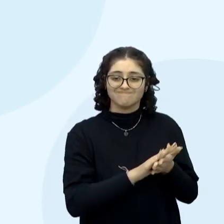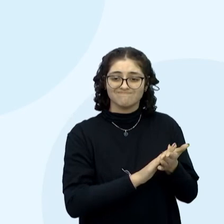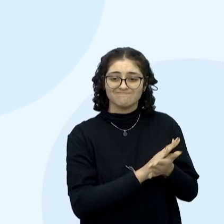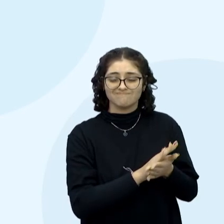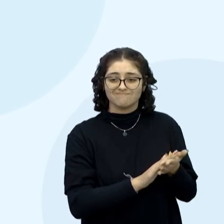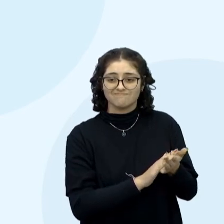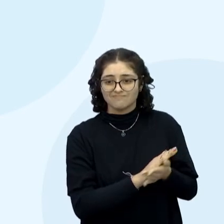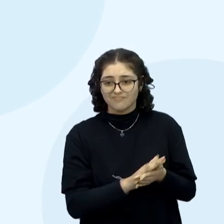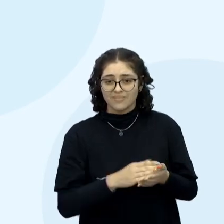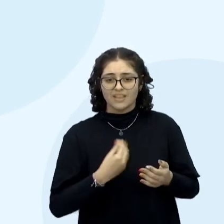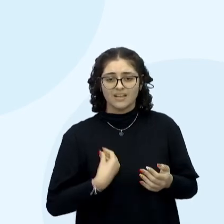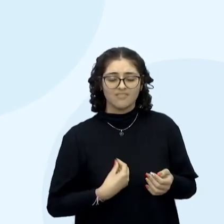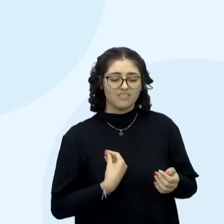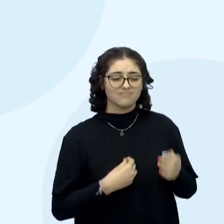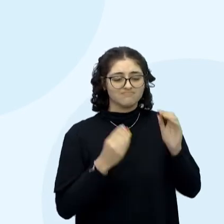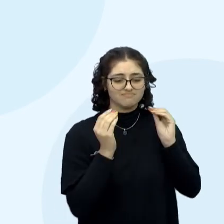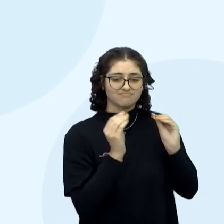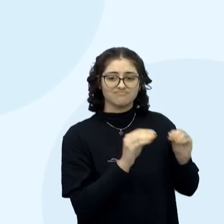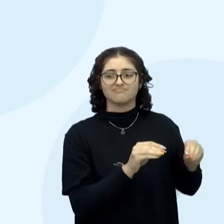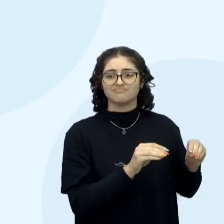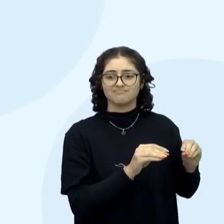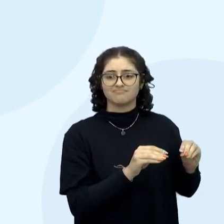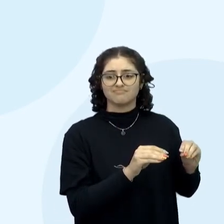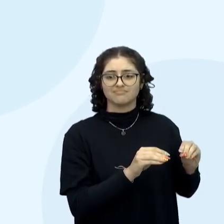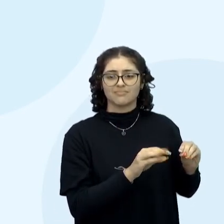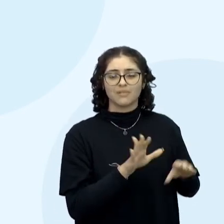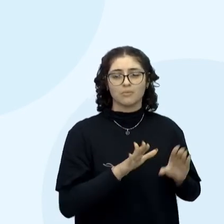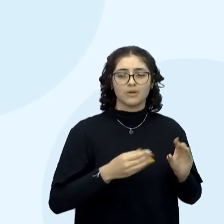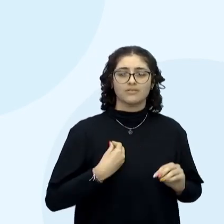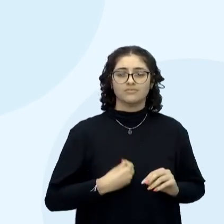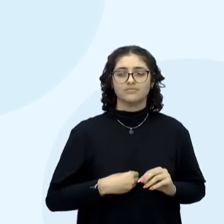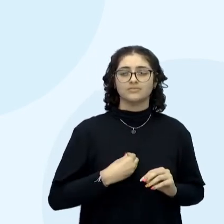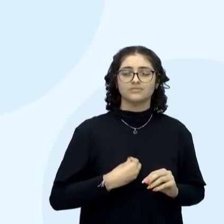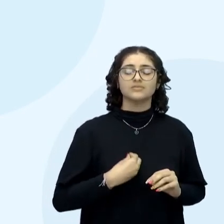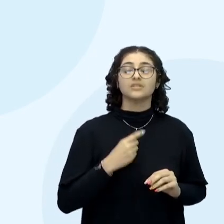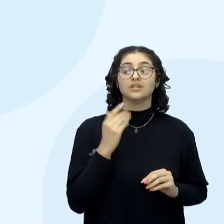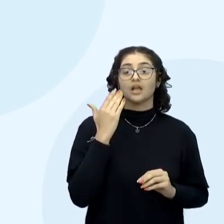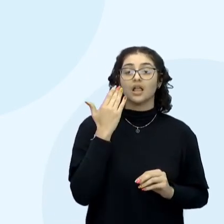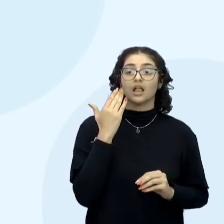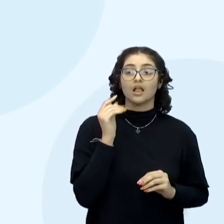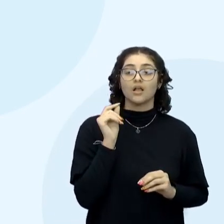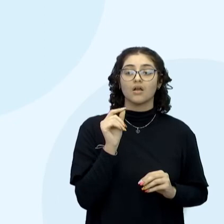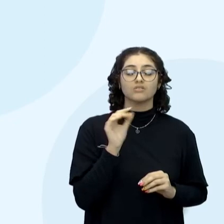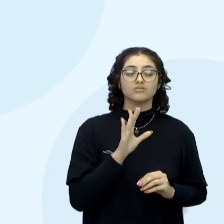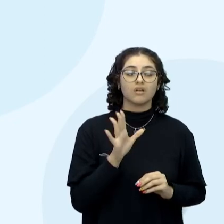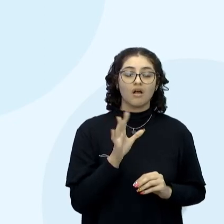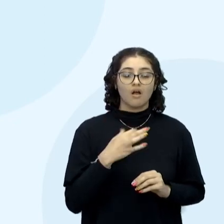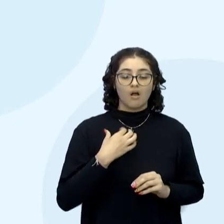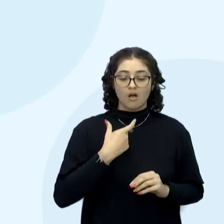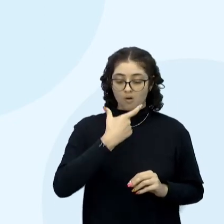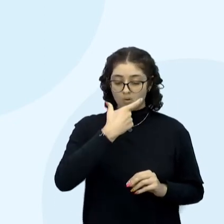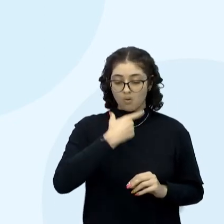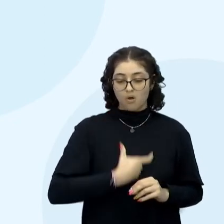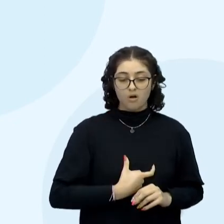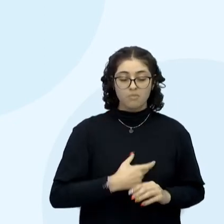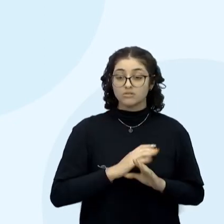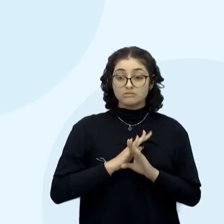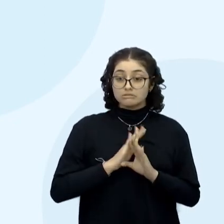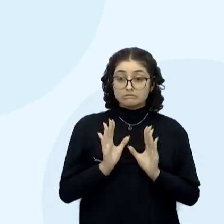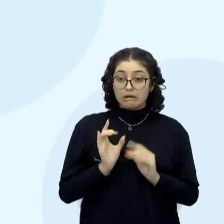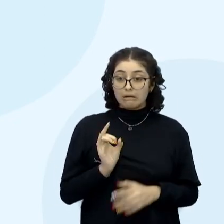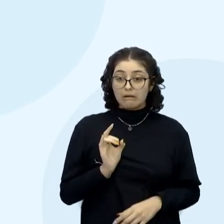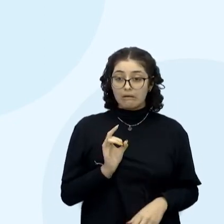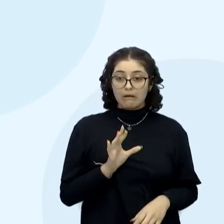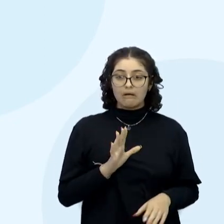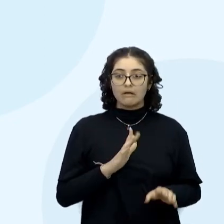são entendidas simplesmente como o funcionamento de um corpo biológico que não